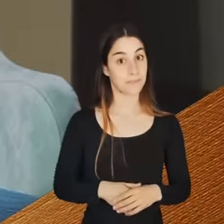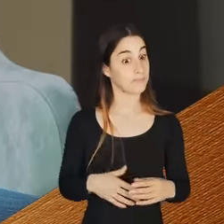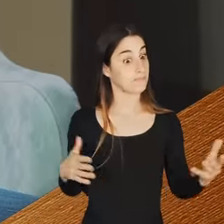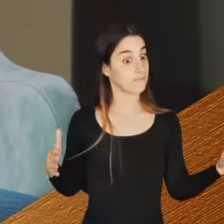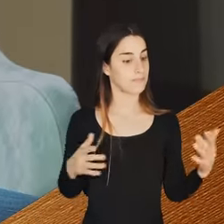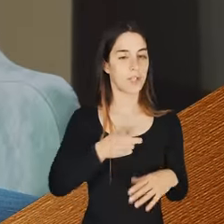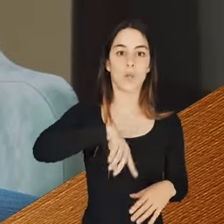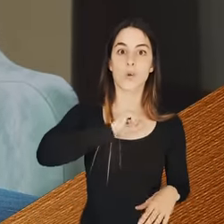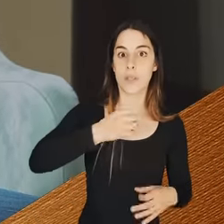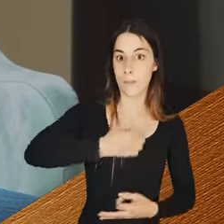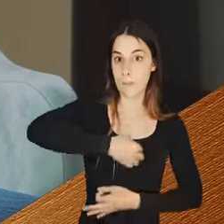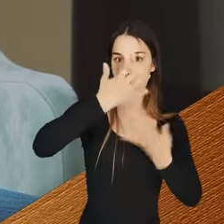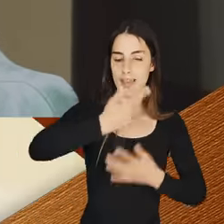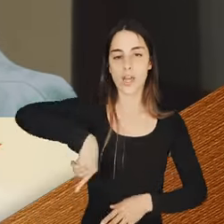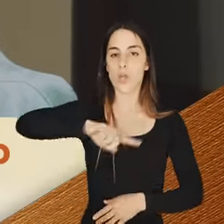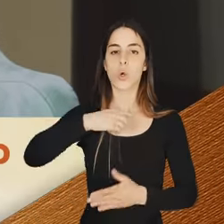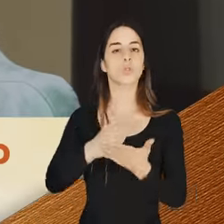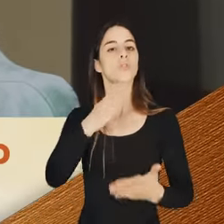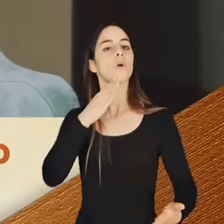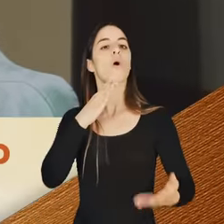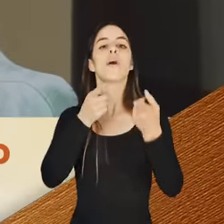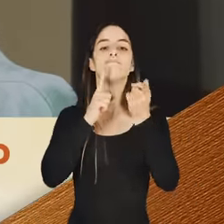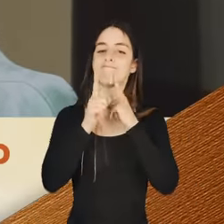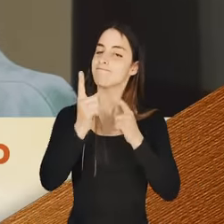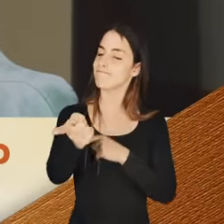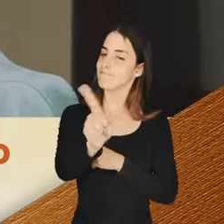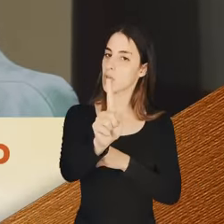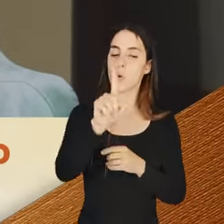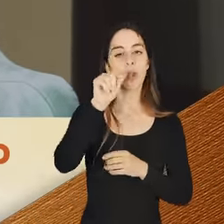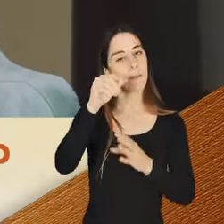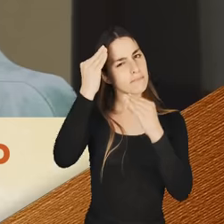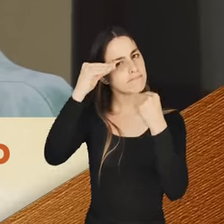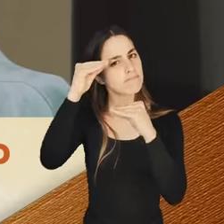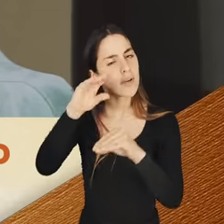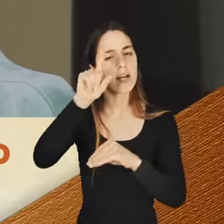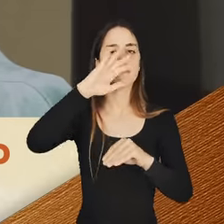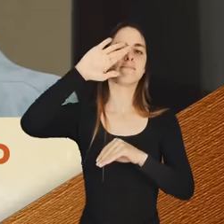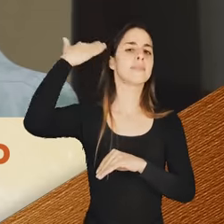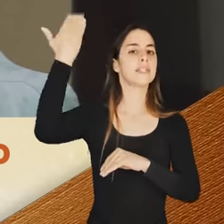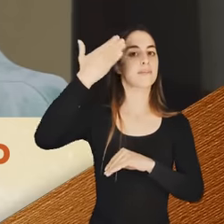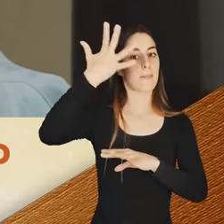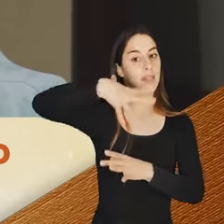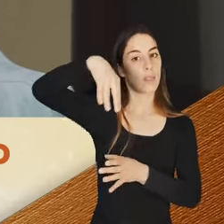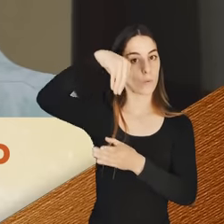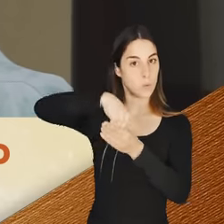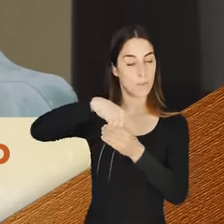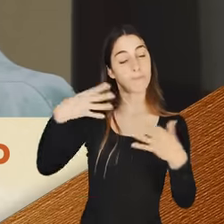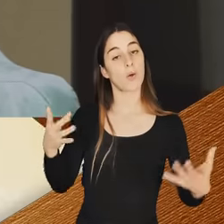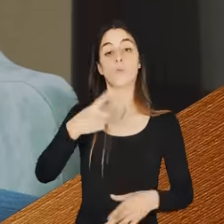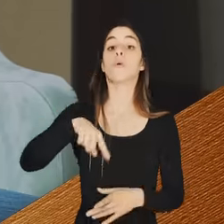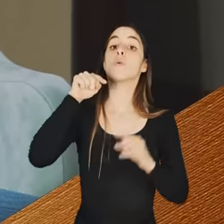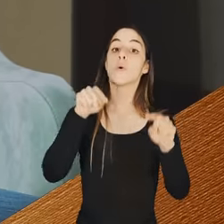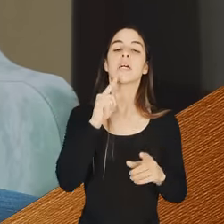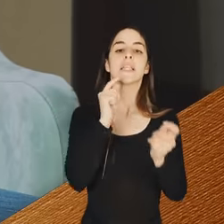Na nossa manhã, nós não pretendemos só entreter, também pretendemos instruir e, acima de tudo, incluir. E hoje vamos ter uma entrevista